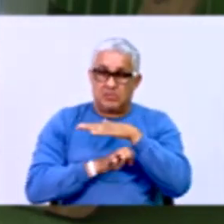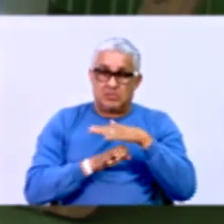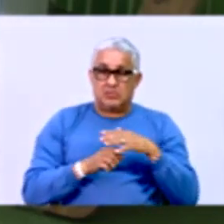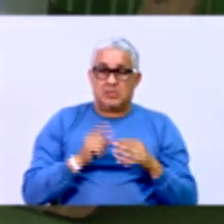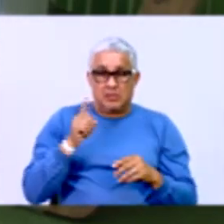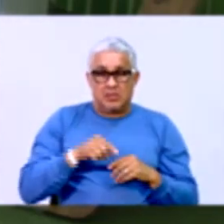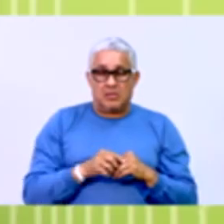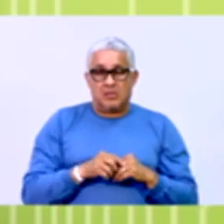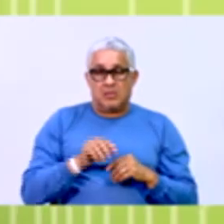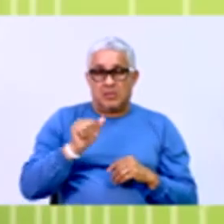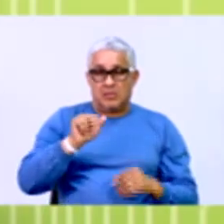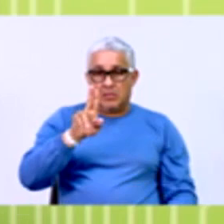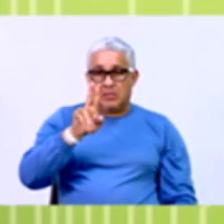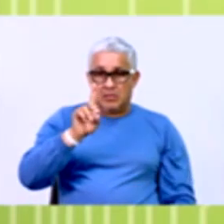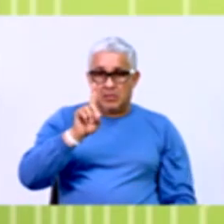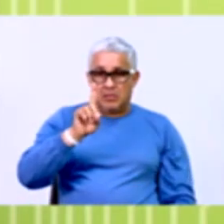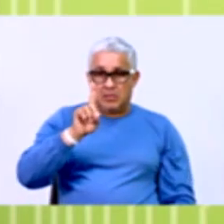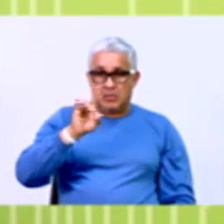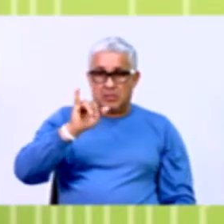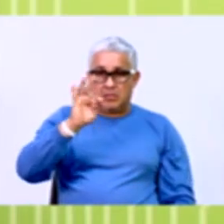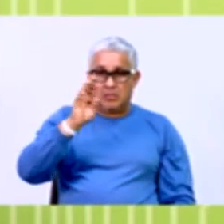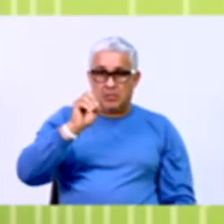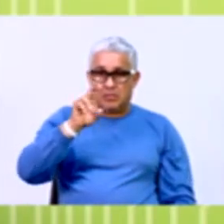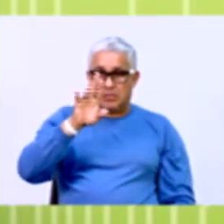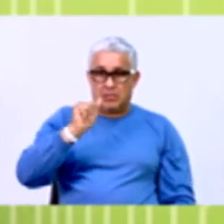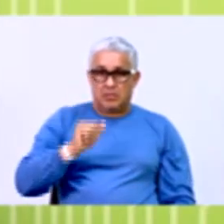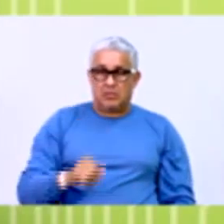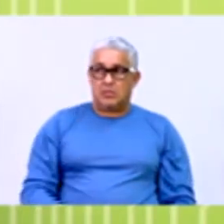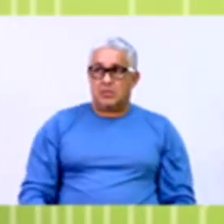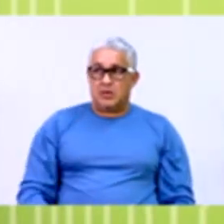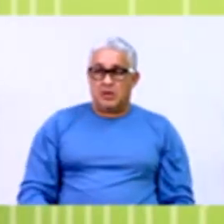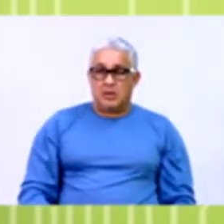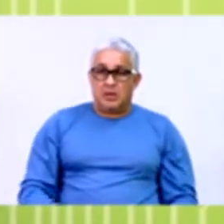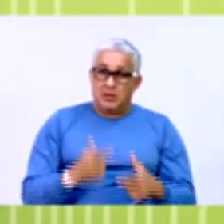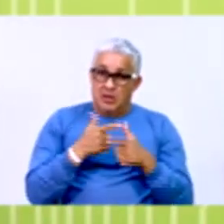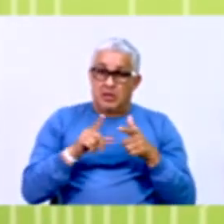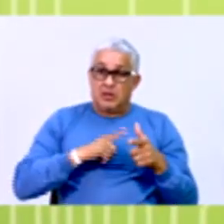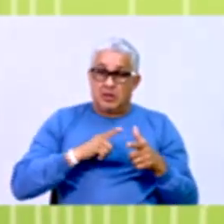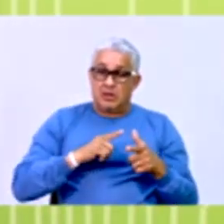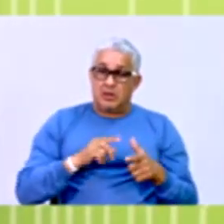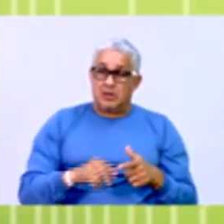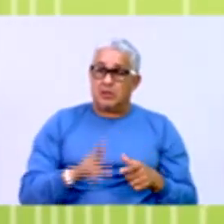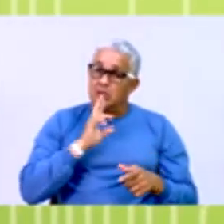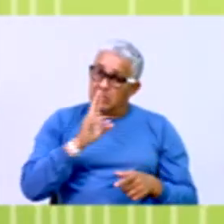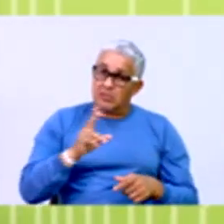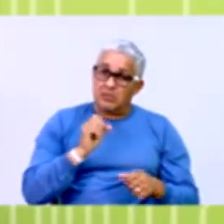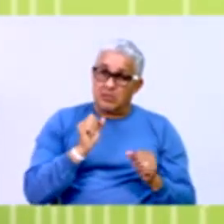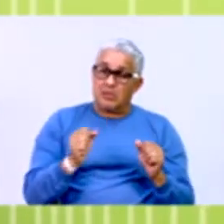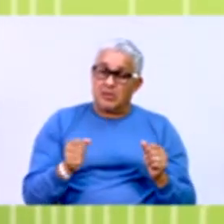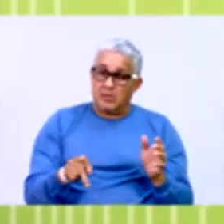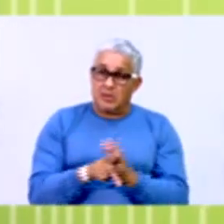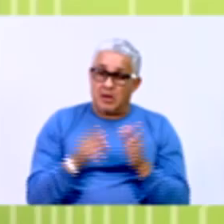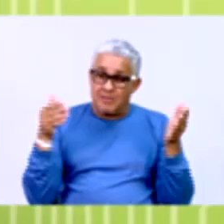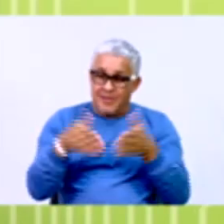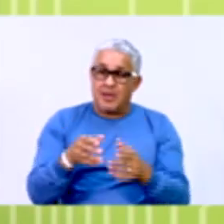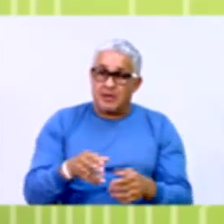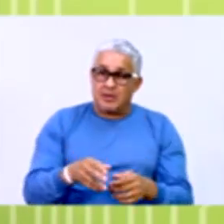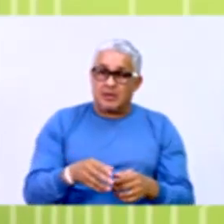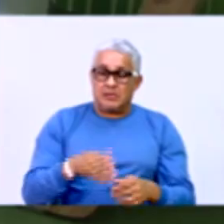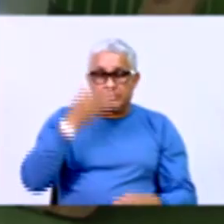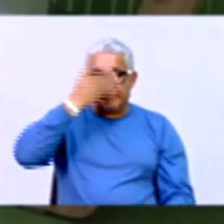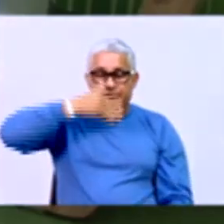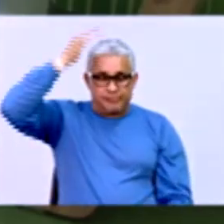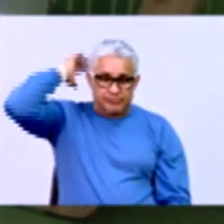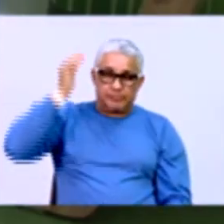isso. Ela serve para apontar possíveis soluções para problemas que às vezes o próprio gestor ele não sabe que estão acontecendo. A questão é